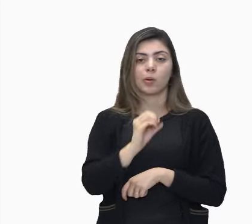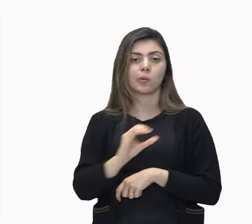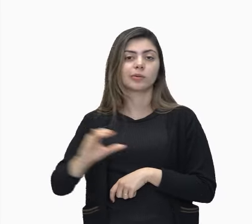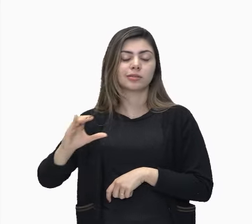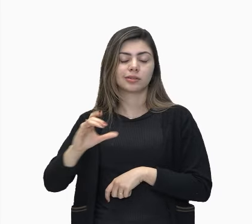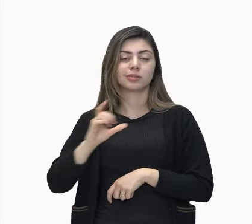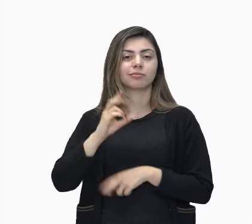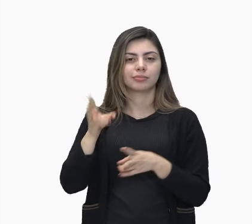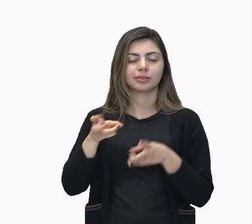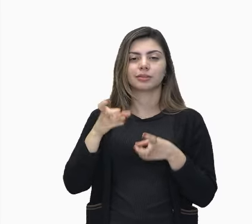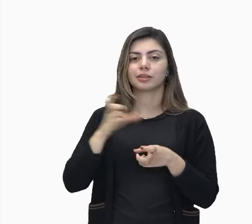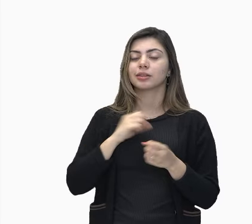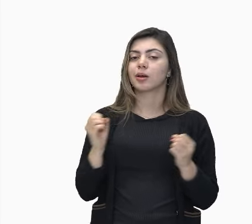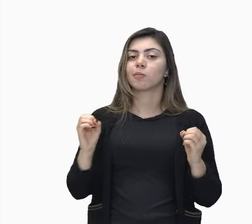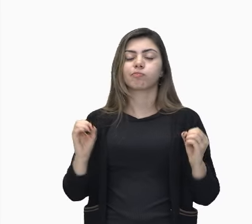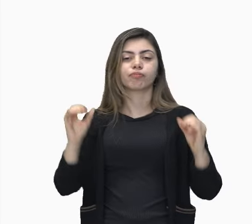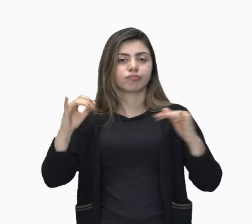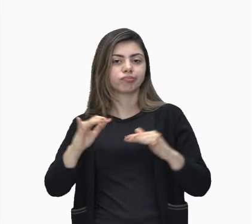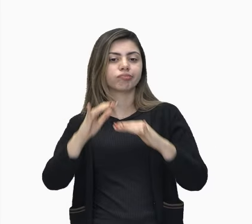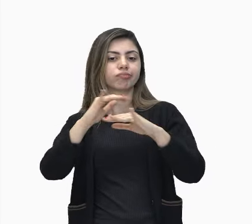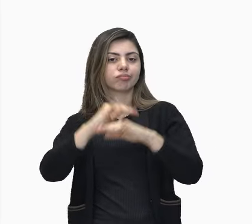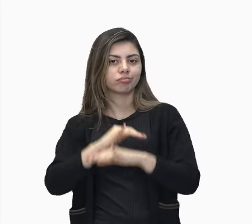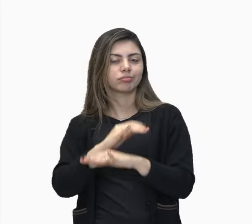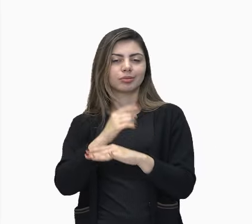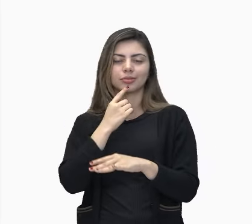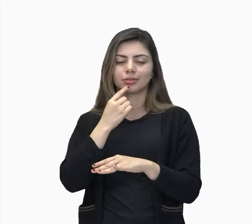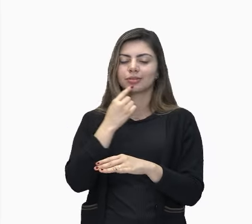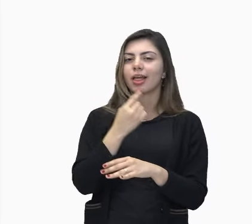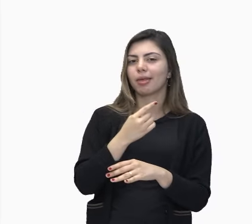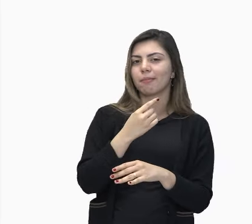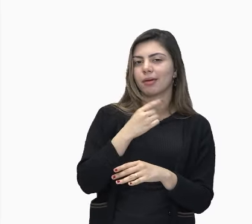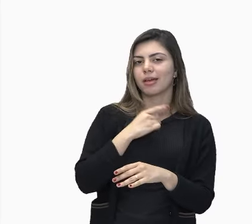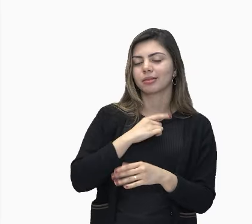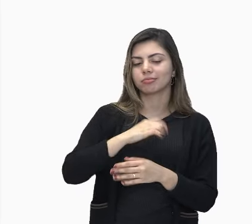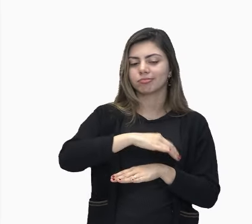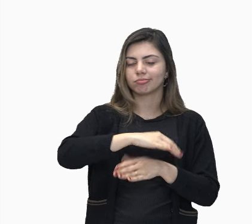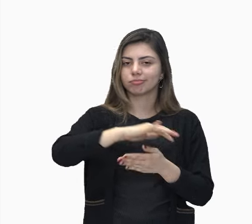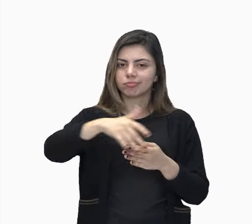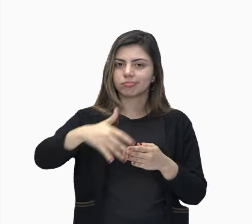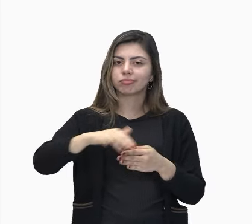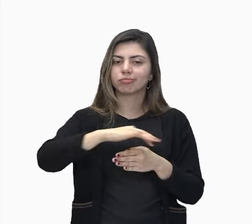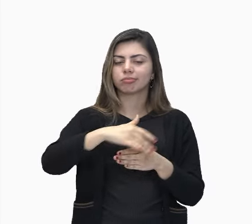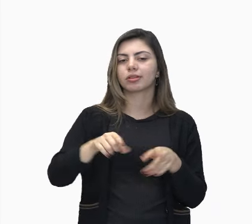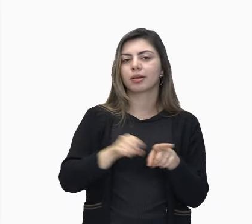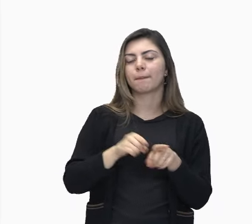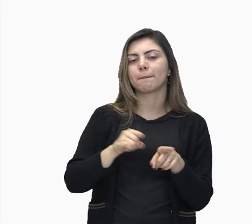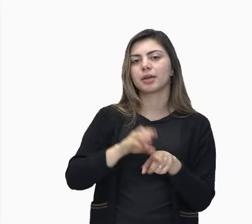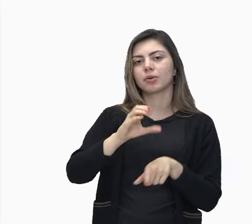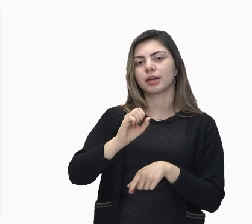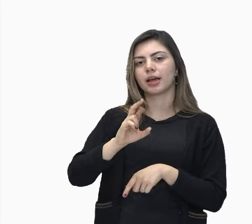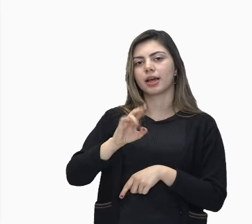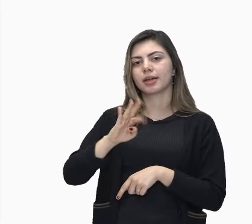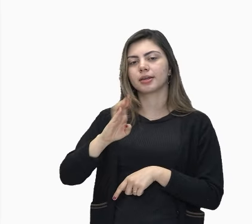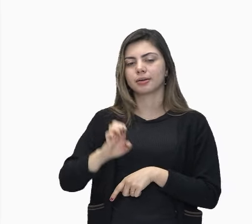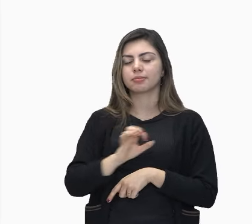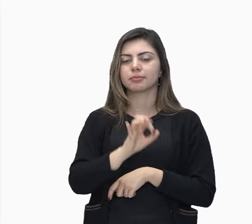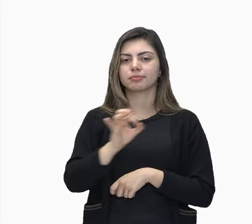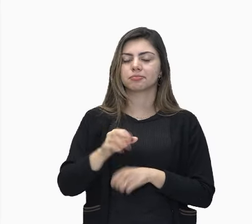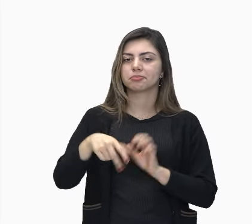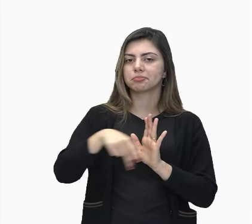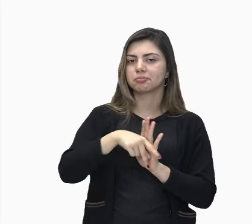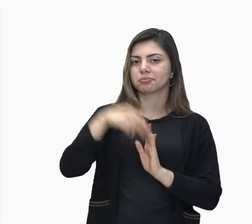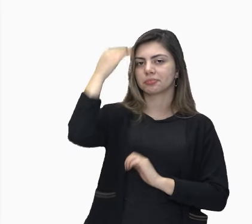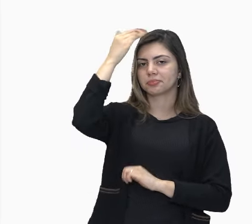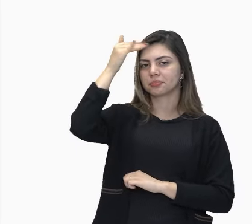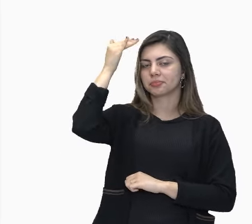pelo Oceano Pacífico, quanto pega aí a parte do Oceano Atlântico com o Mar do Caribe e o Golfo do México,